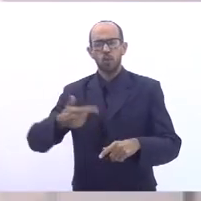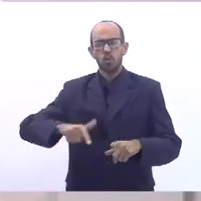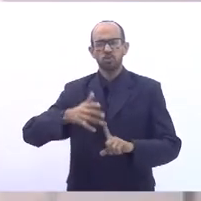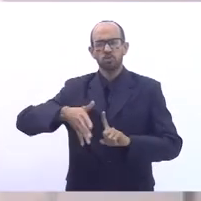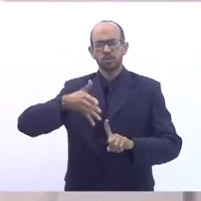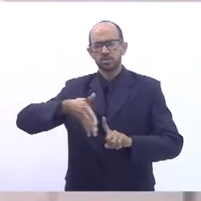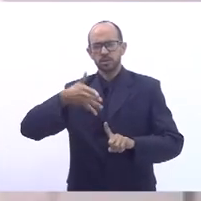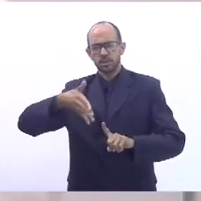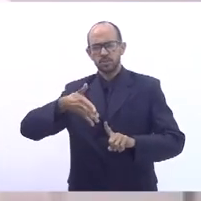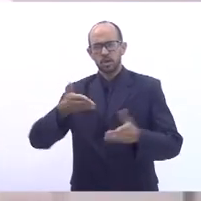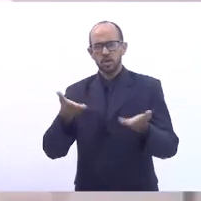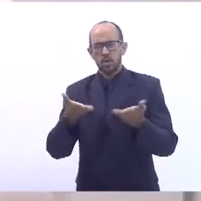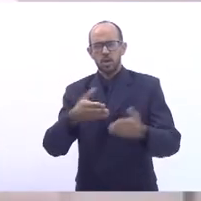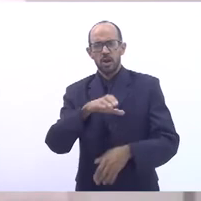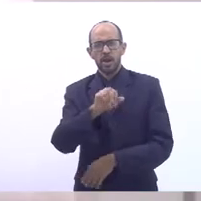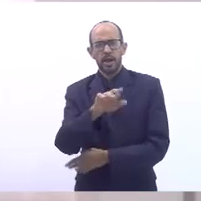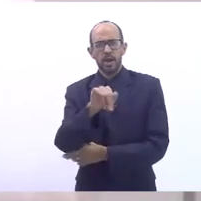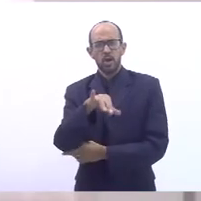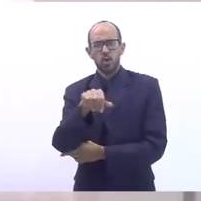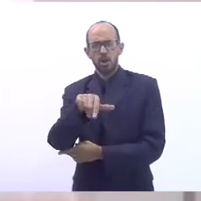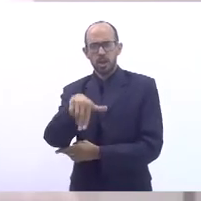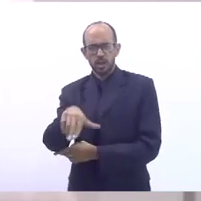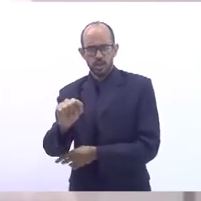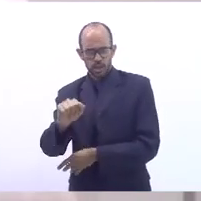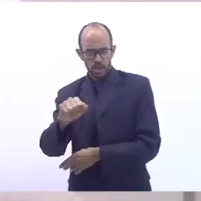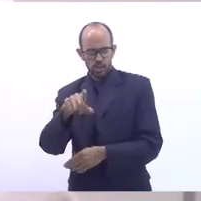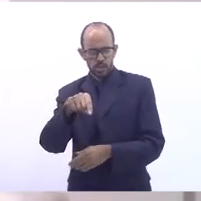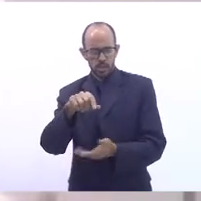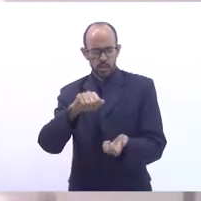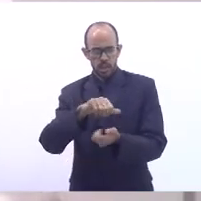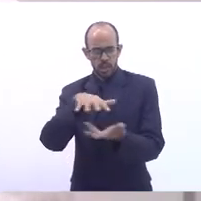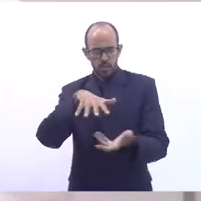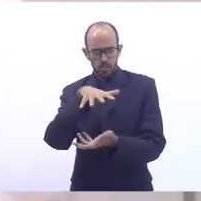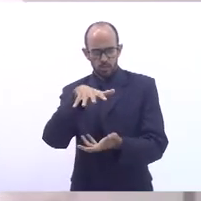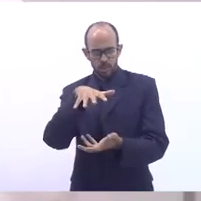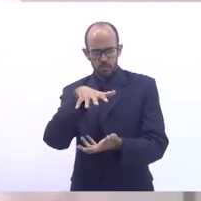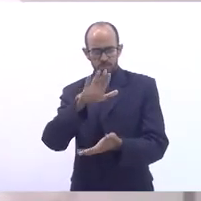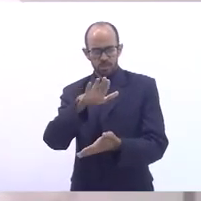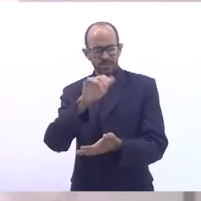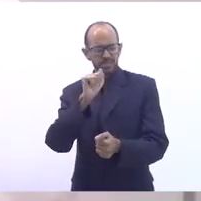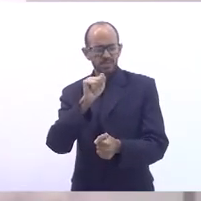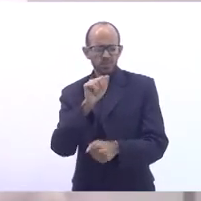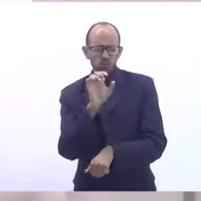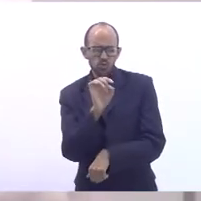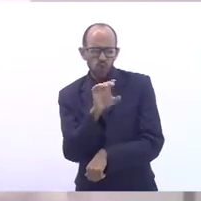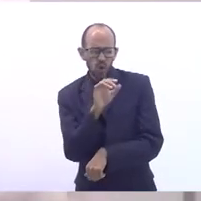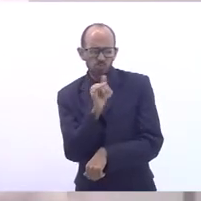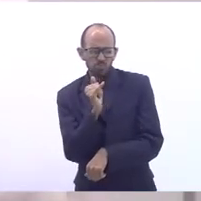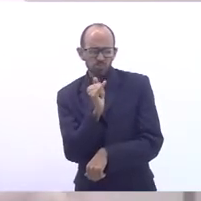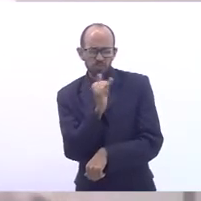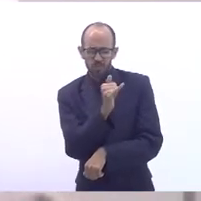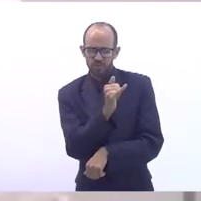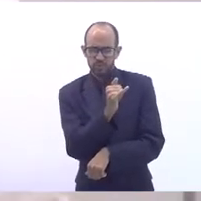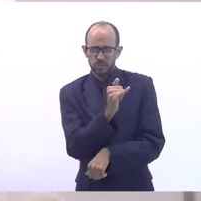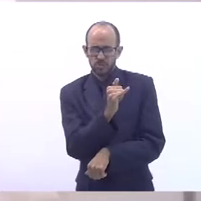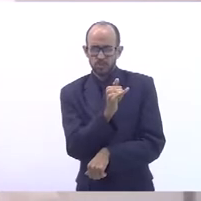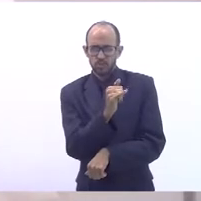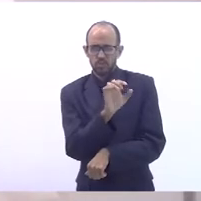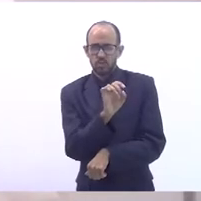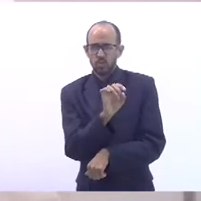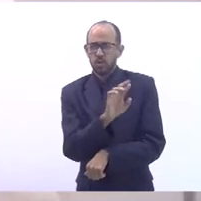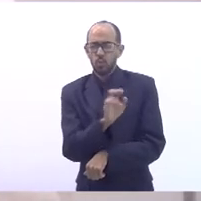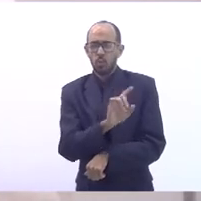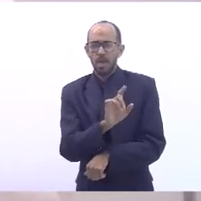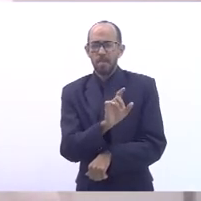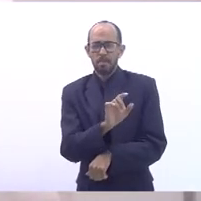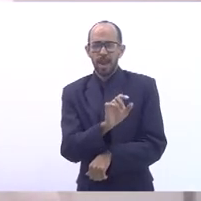ouvir é a Carolina Freitas da reforma tá aqui na mesa conosco eu só queria dar um toque Zinho não é para concluir